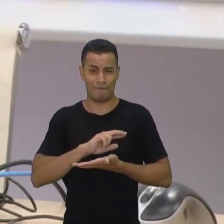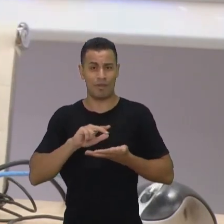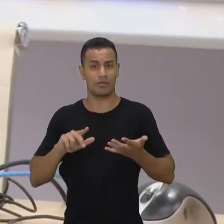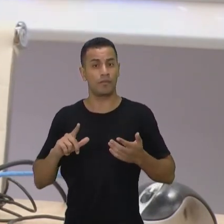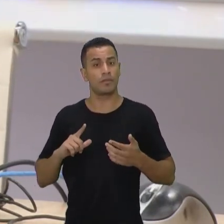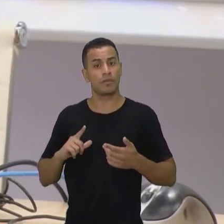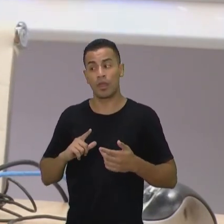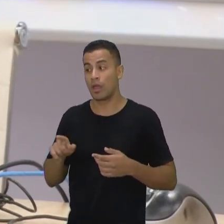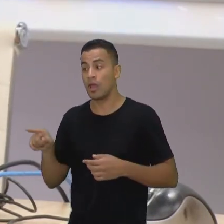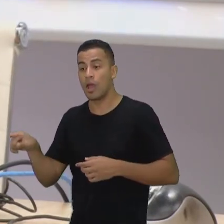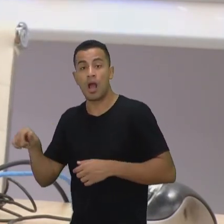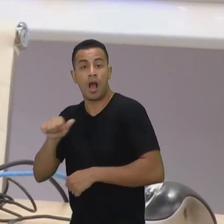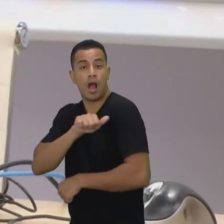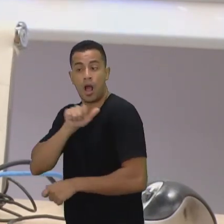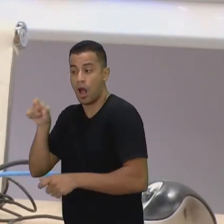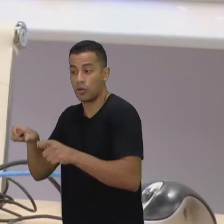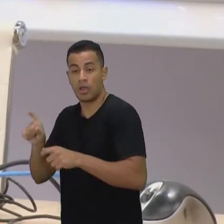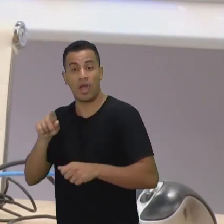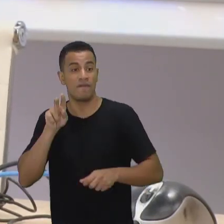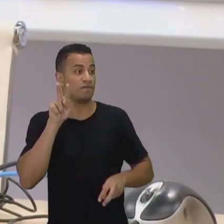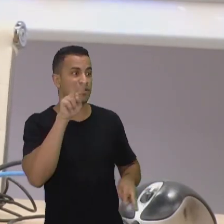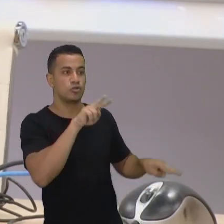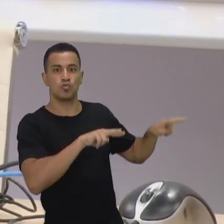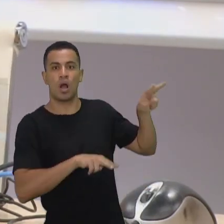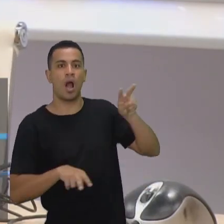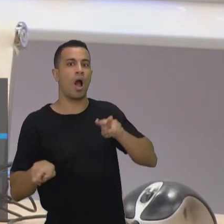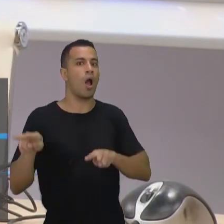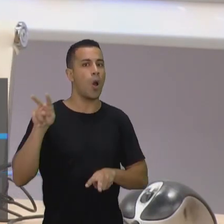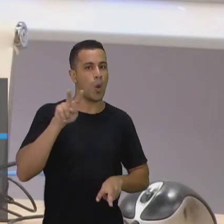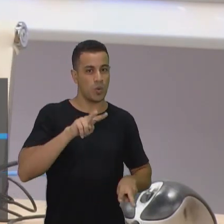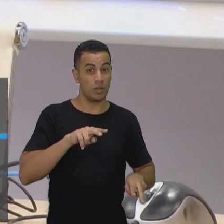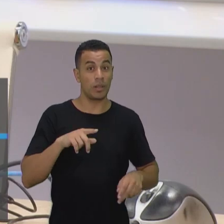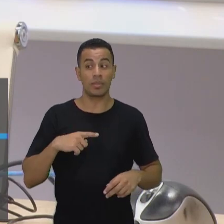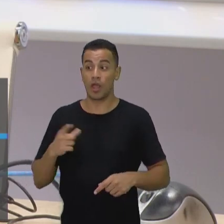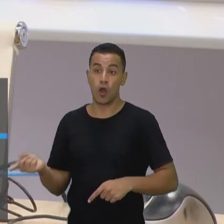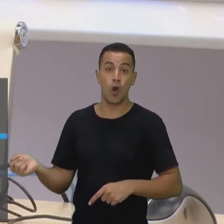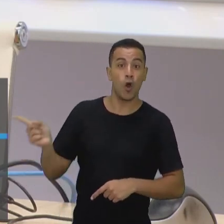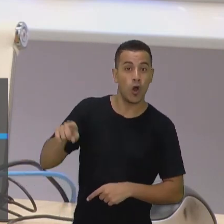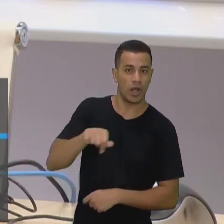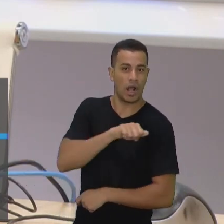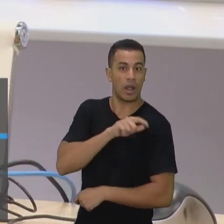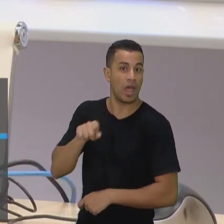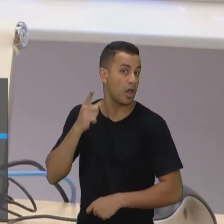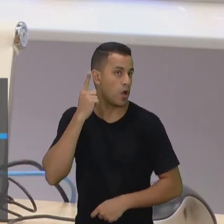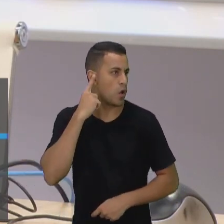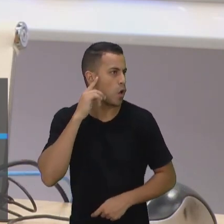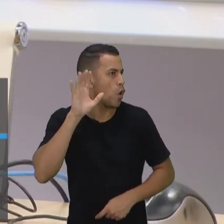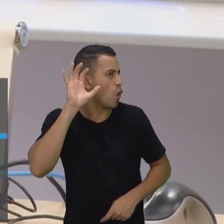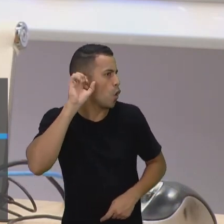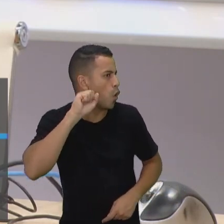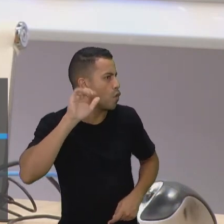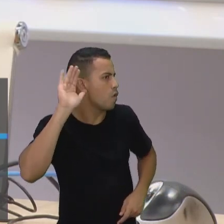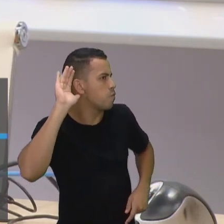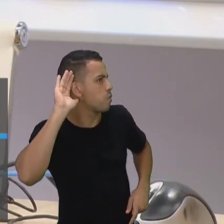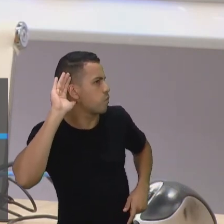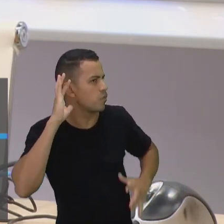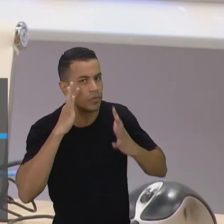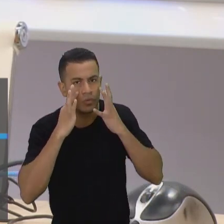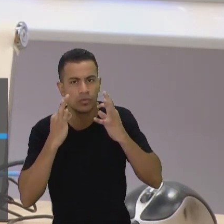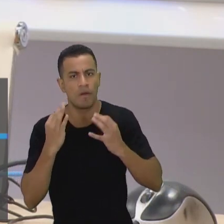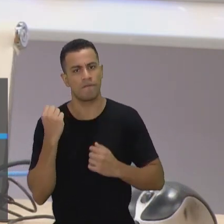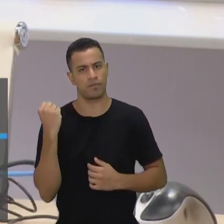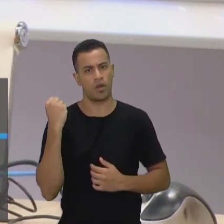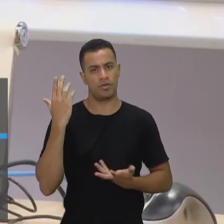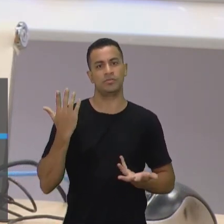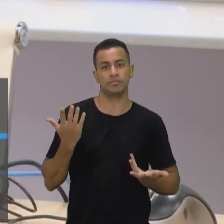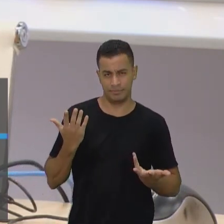visuais, outros são mais auditivos. Então, a gente possui várias formas de passar esse